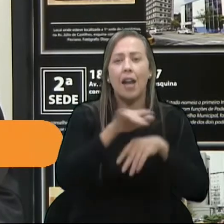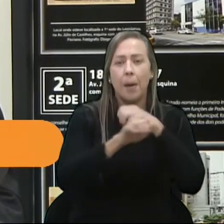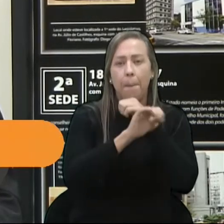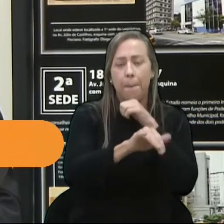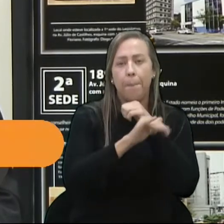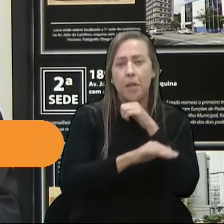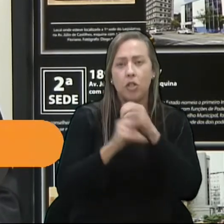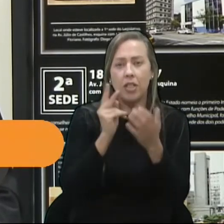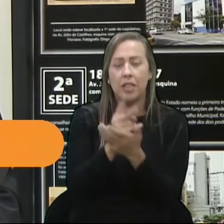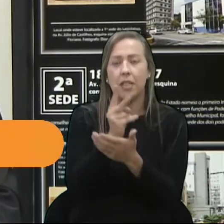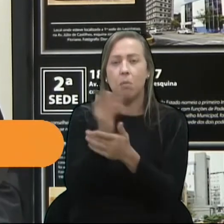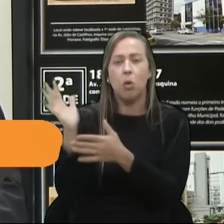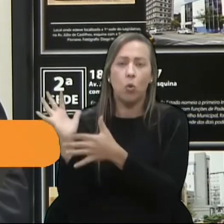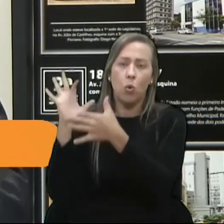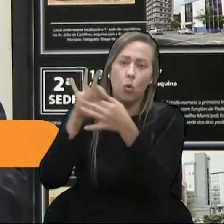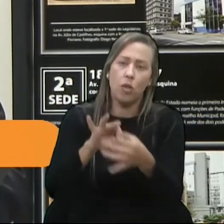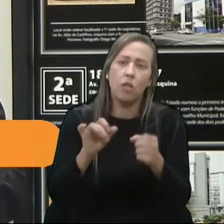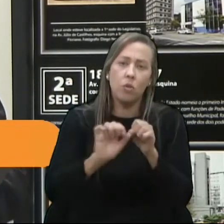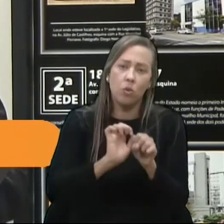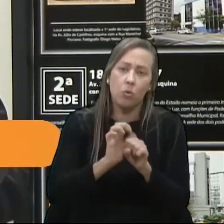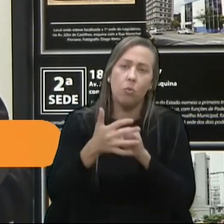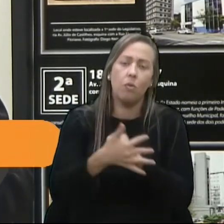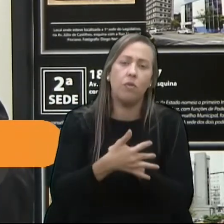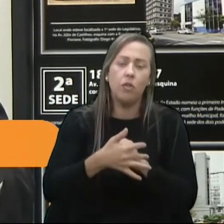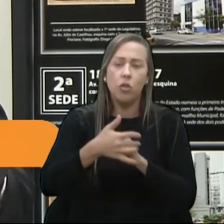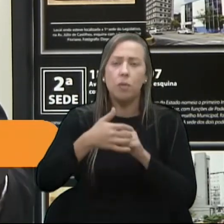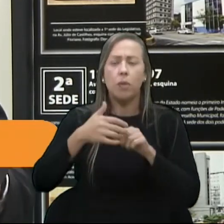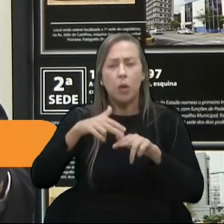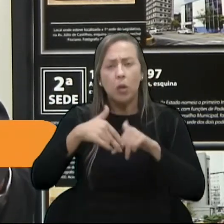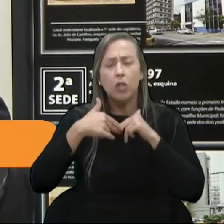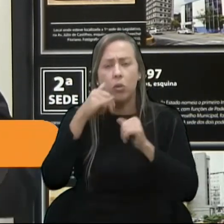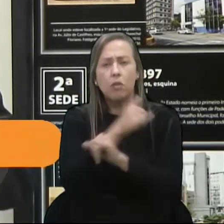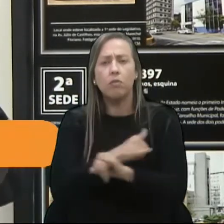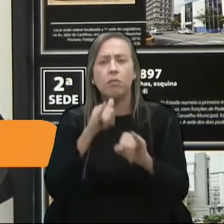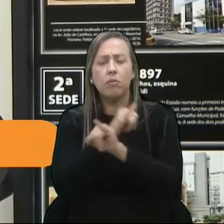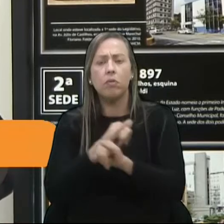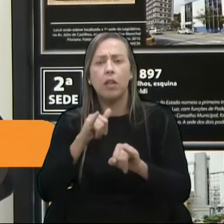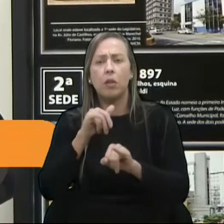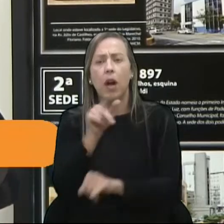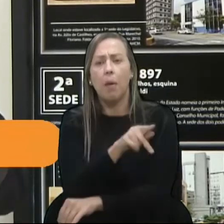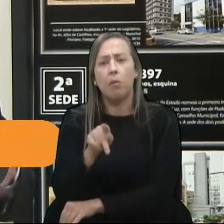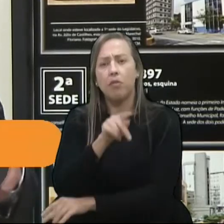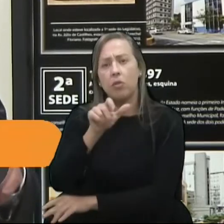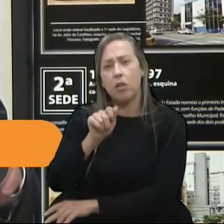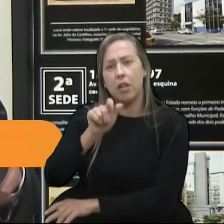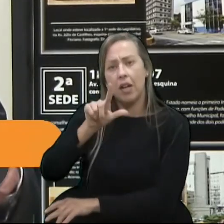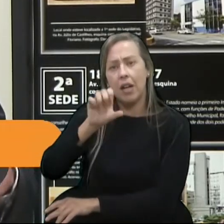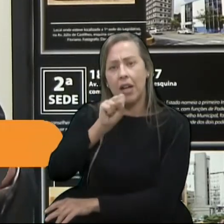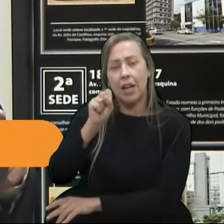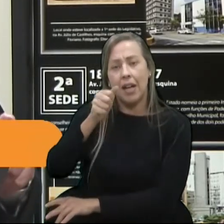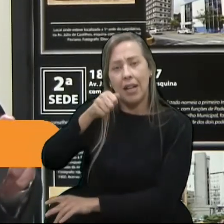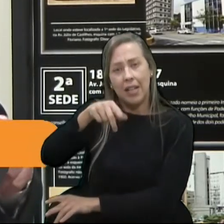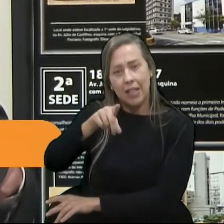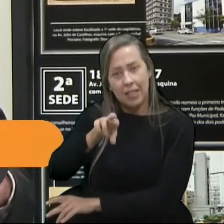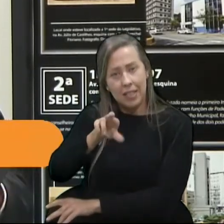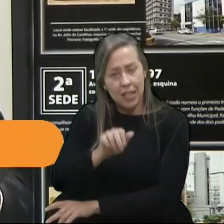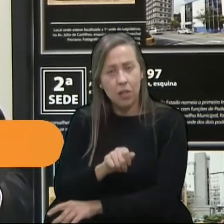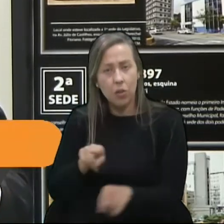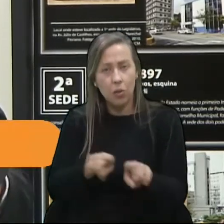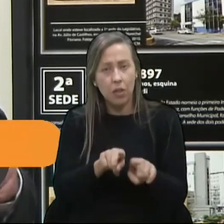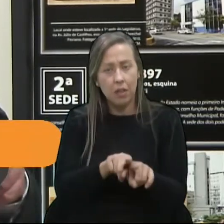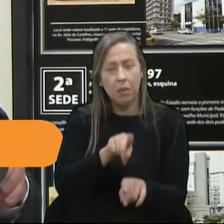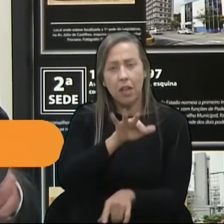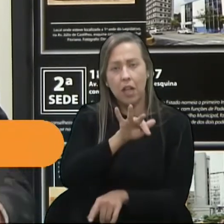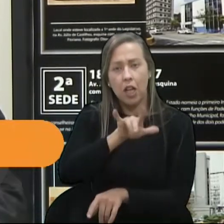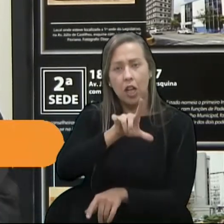para o contexto de pandemia. Então, eu direcionaria mais para a professora Alessandra e para o Floriano, porque eu acredito que